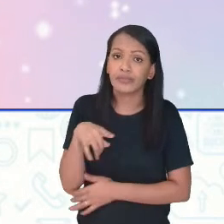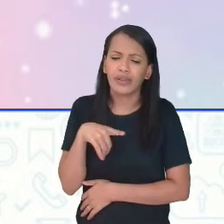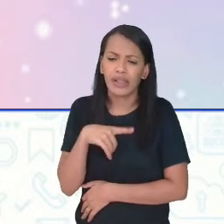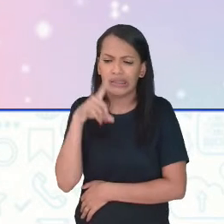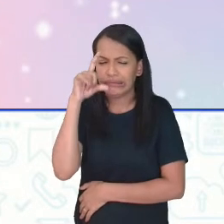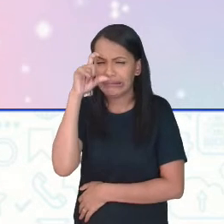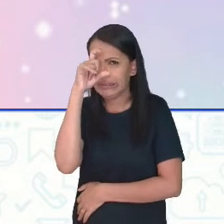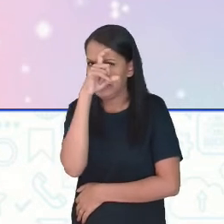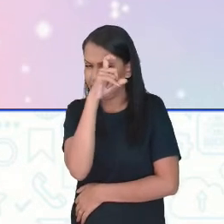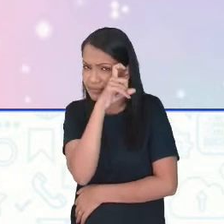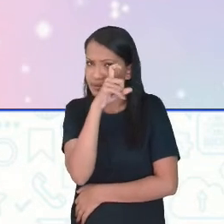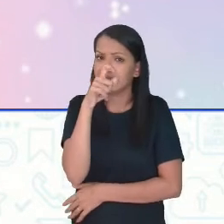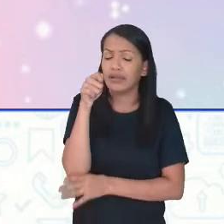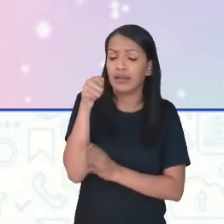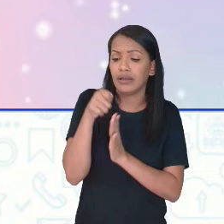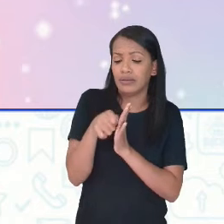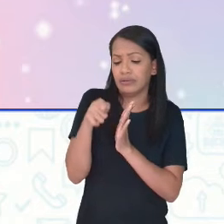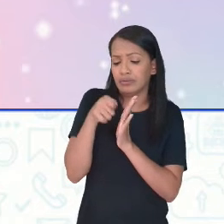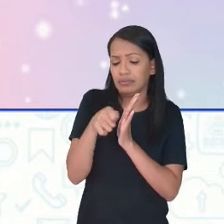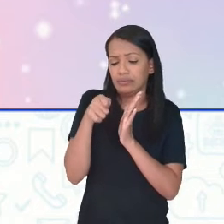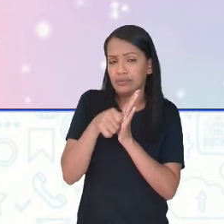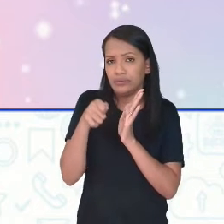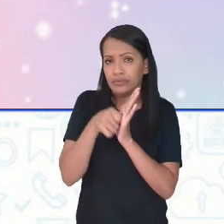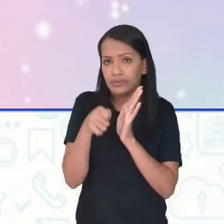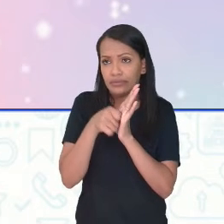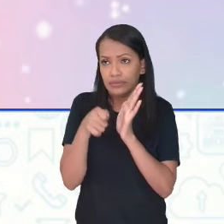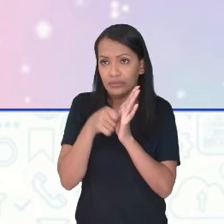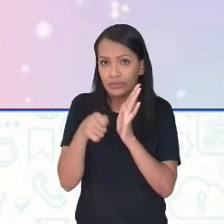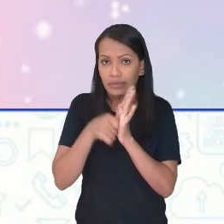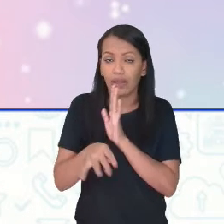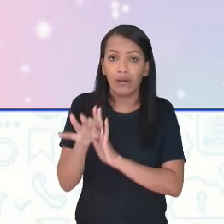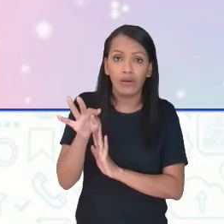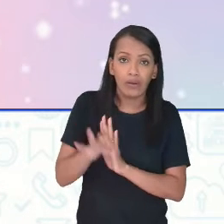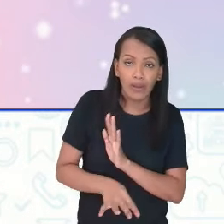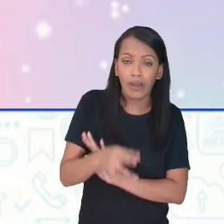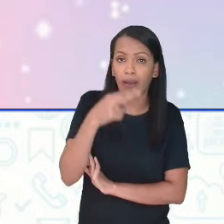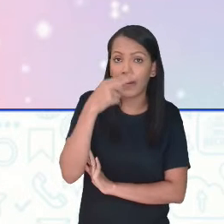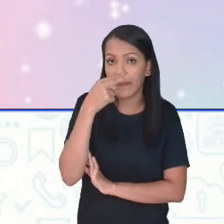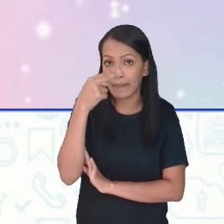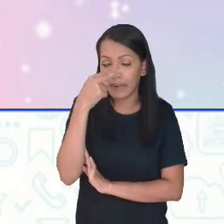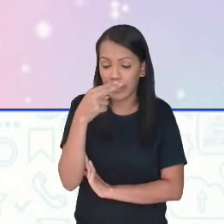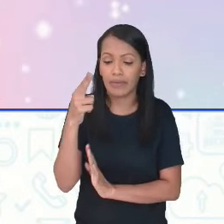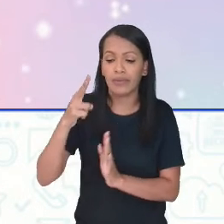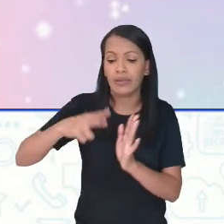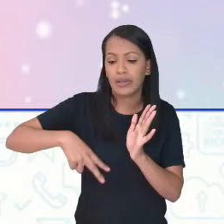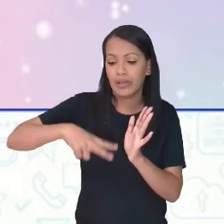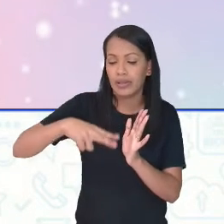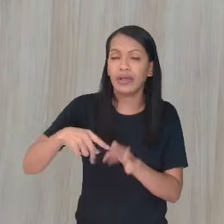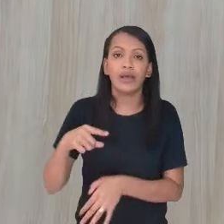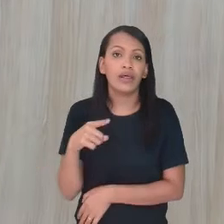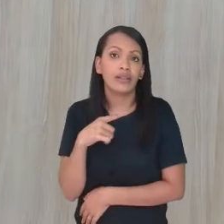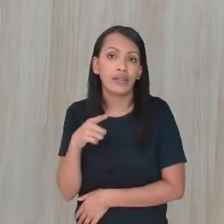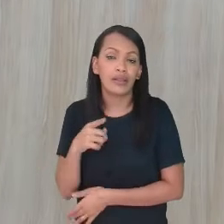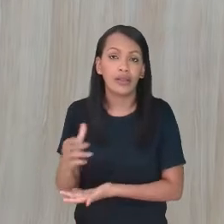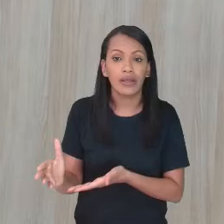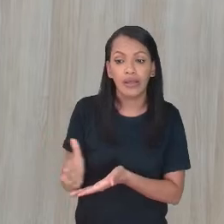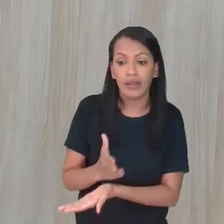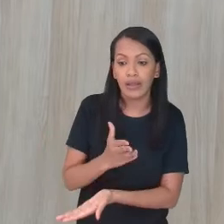aí de produzir o texto. Do mesmo jeito que a leitura, a gente também tem